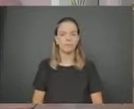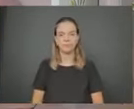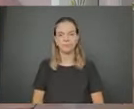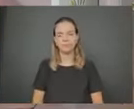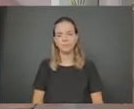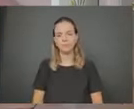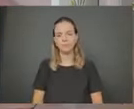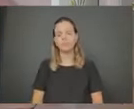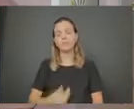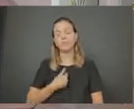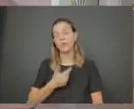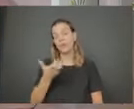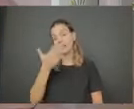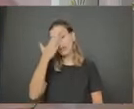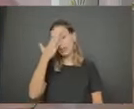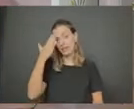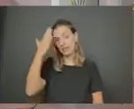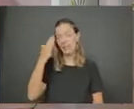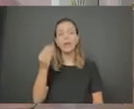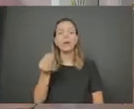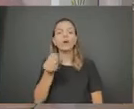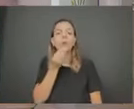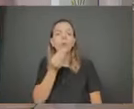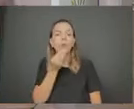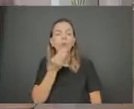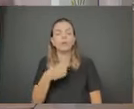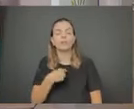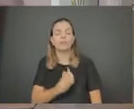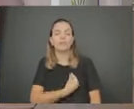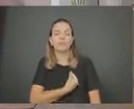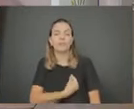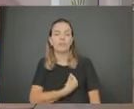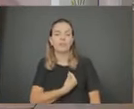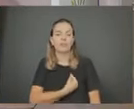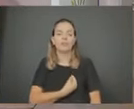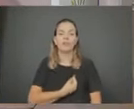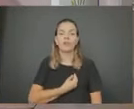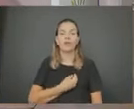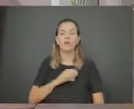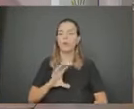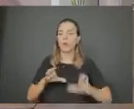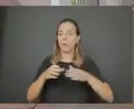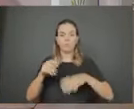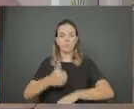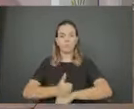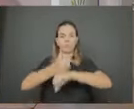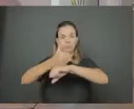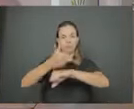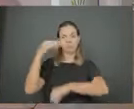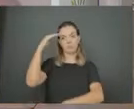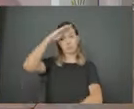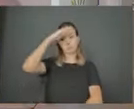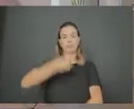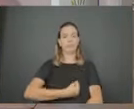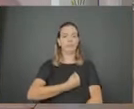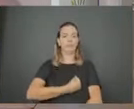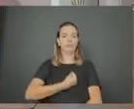agradeço pela oportunidade. Como disse, os nossos comandantes estão todos aqui para qualquer tipo de